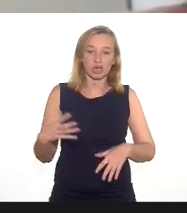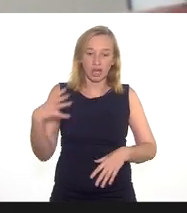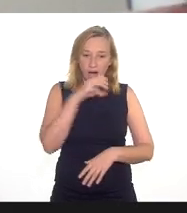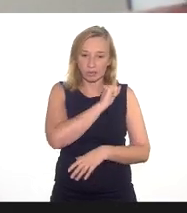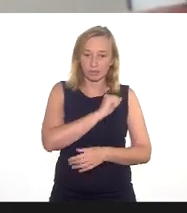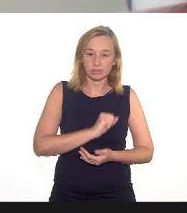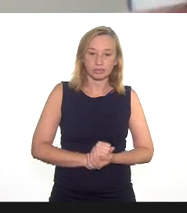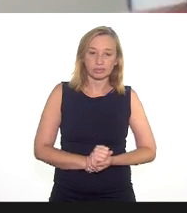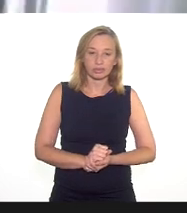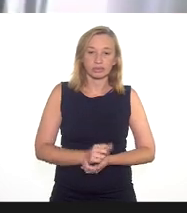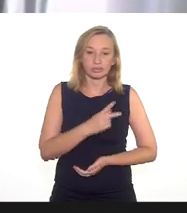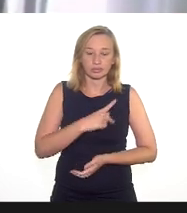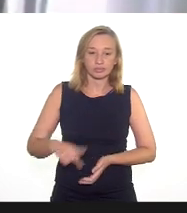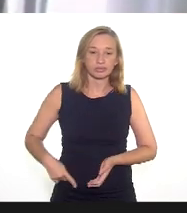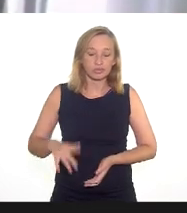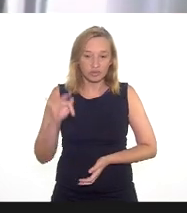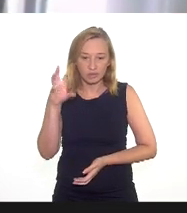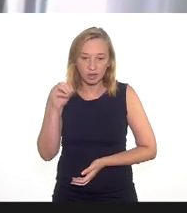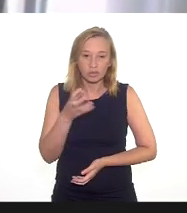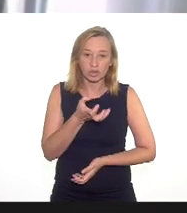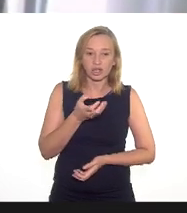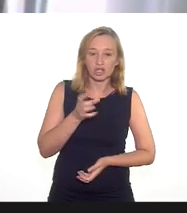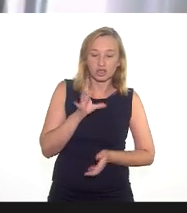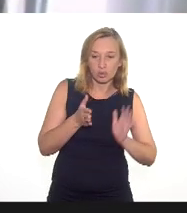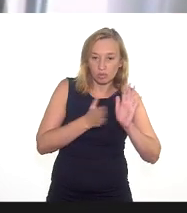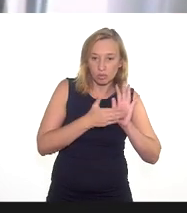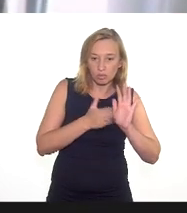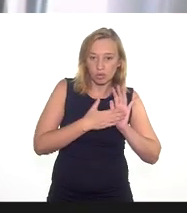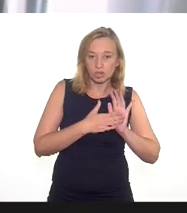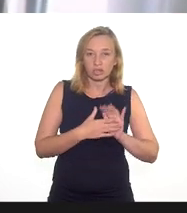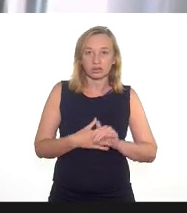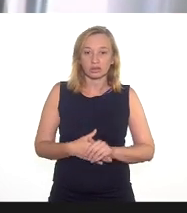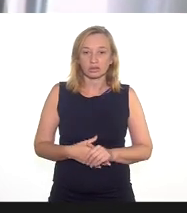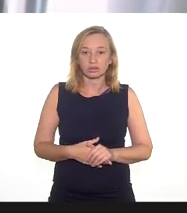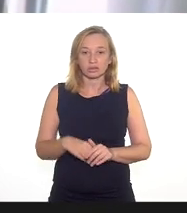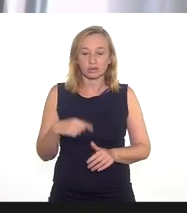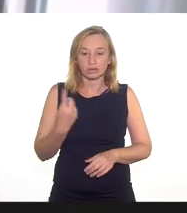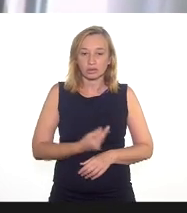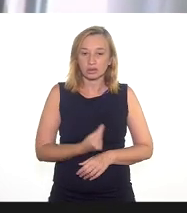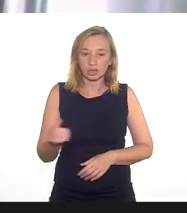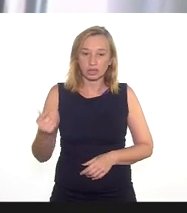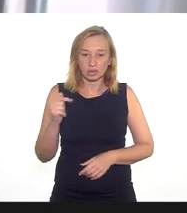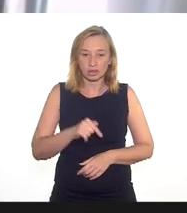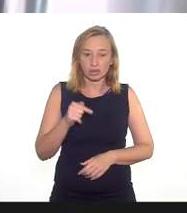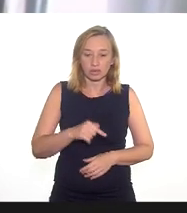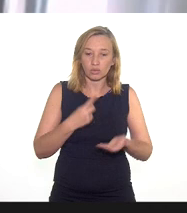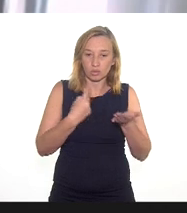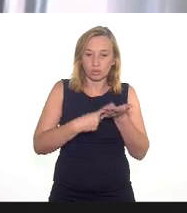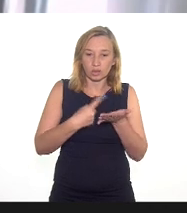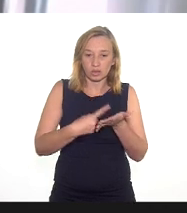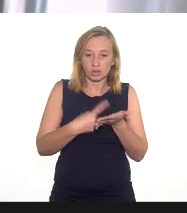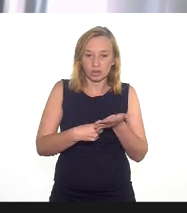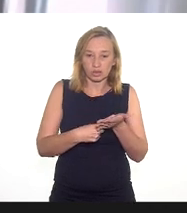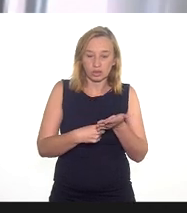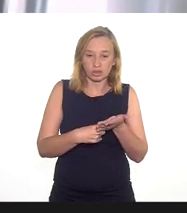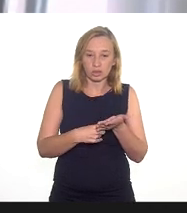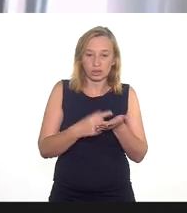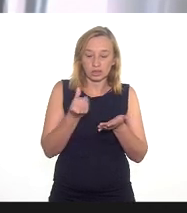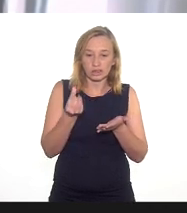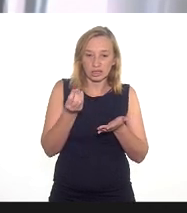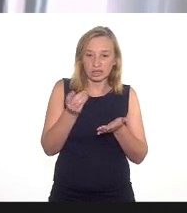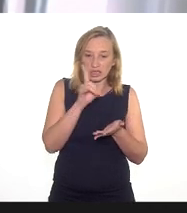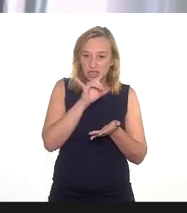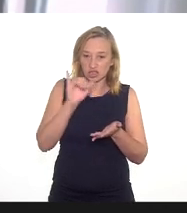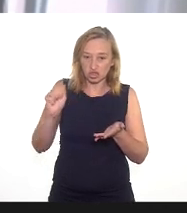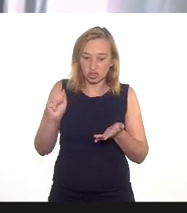possível. Presidente Flávio, eu queria só propor assim, que a gente saísse daqui com a combinação de que em 60